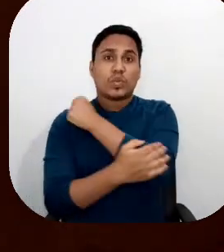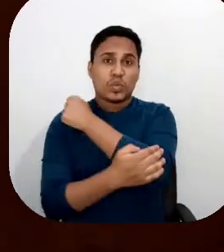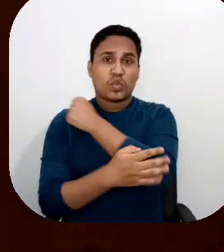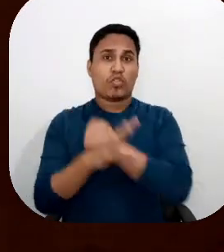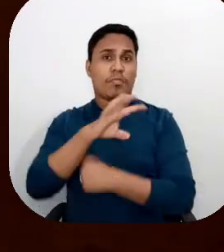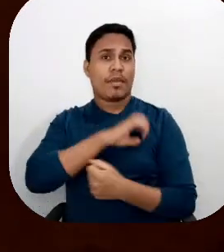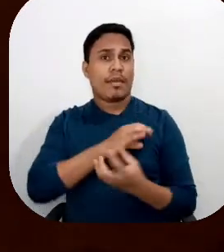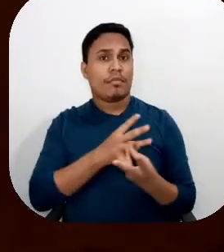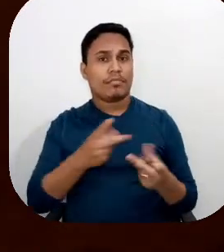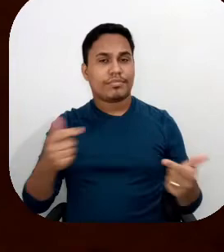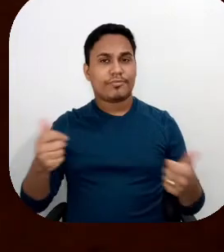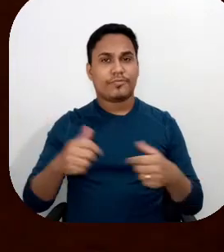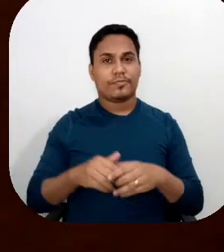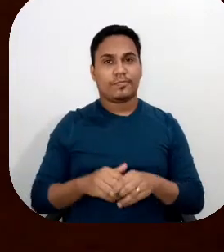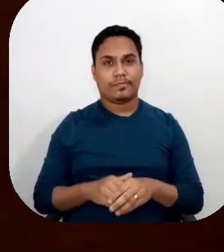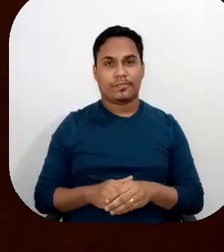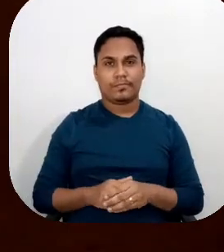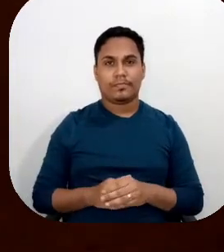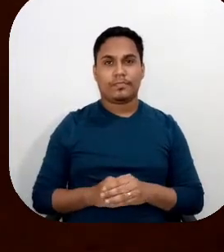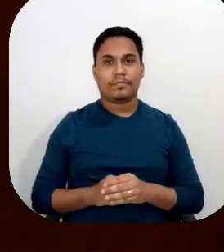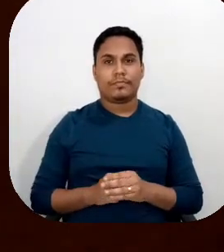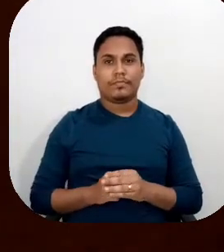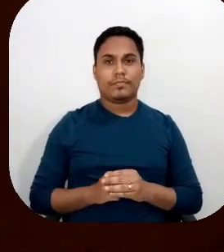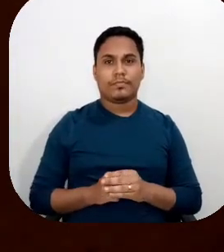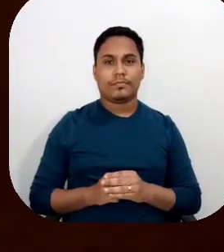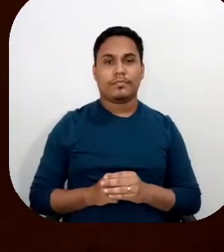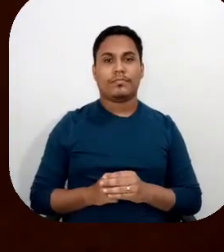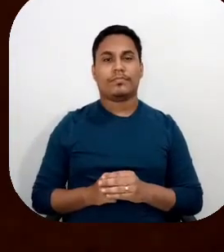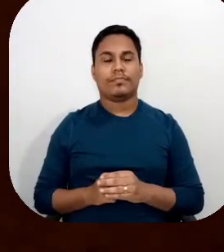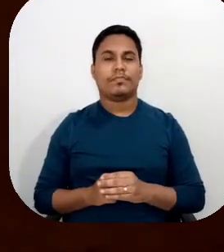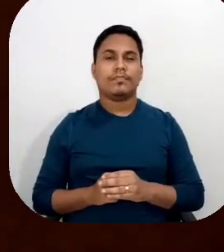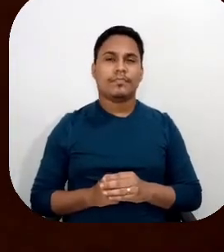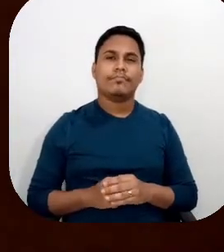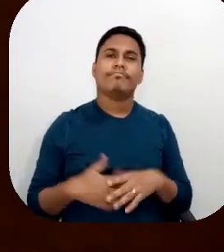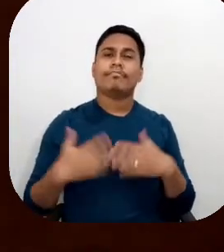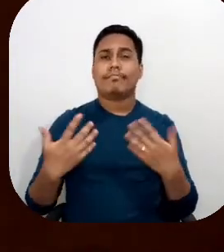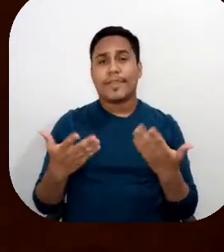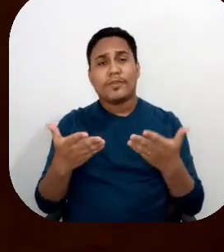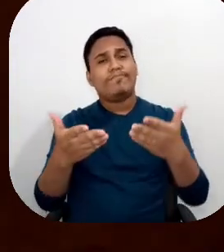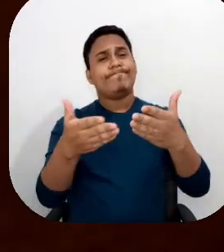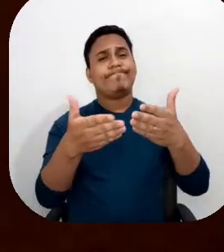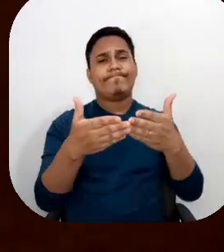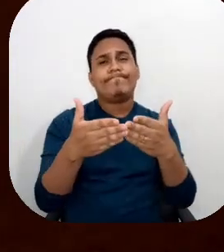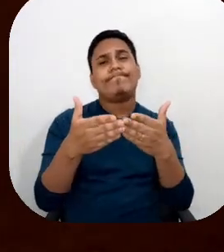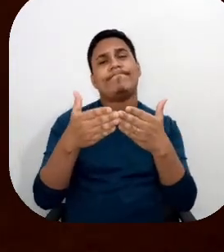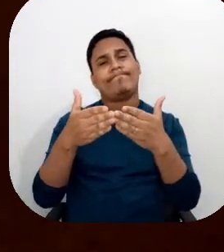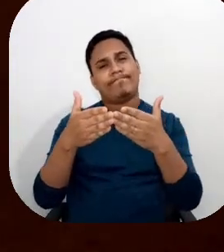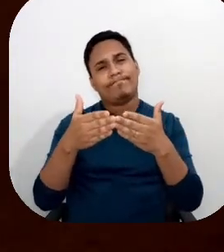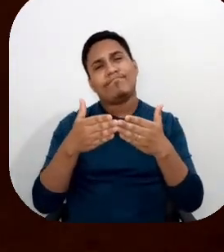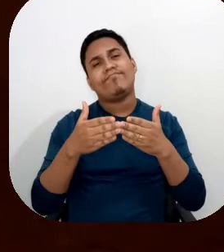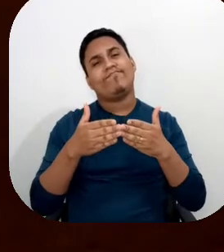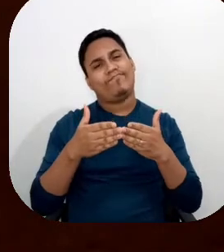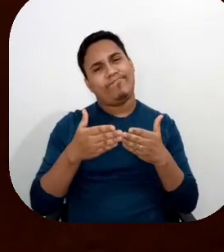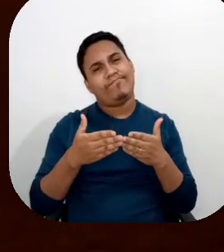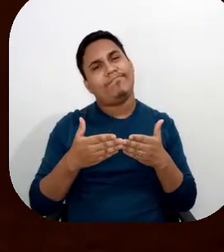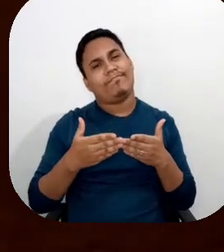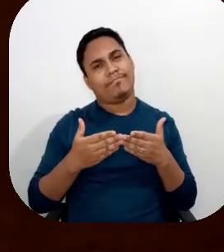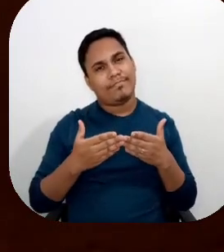porque o ciúme tomou conta do nosso amor.